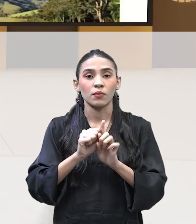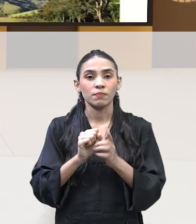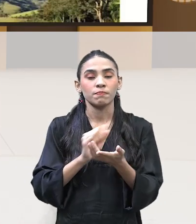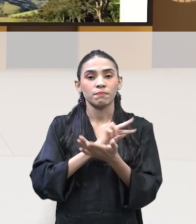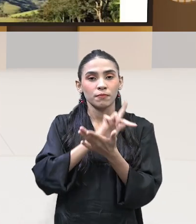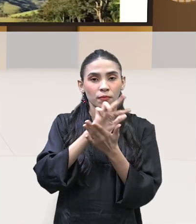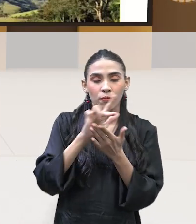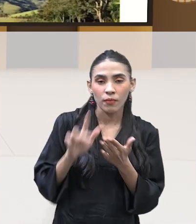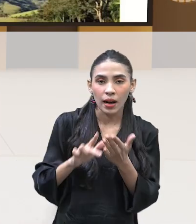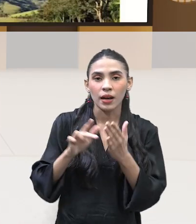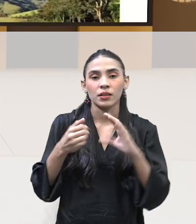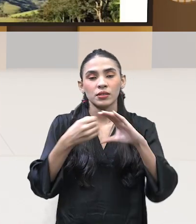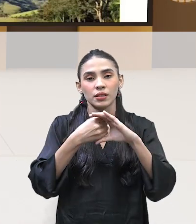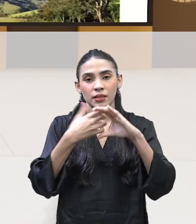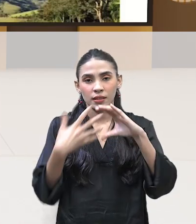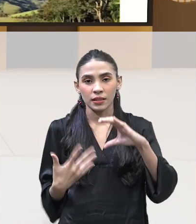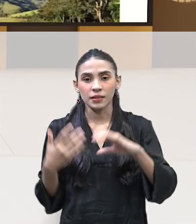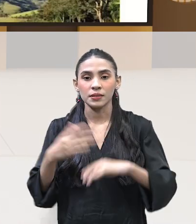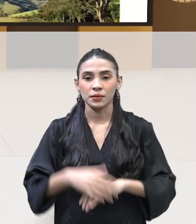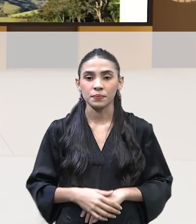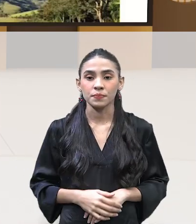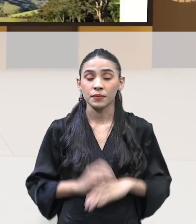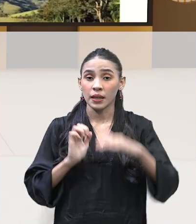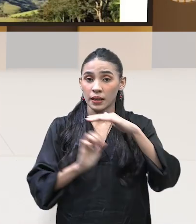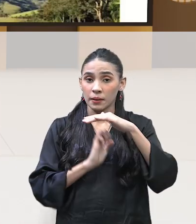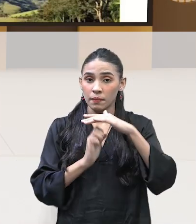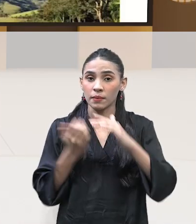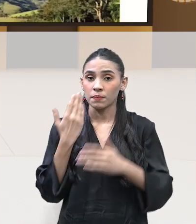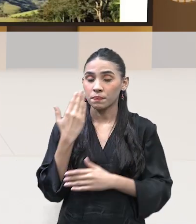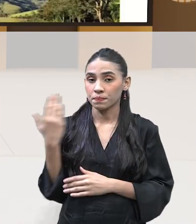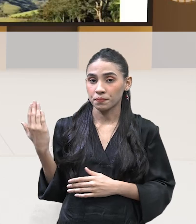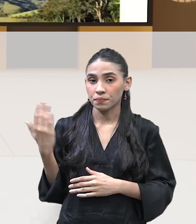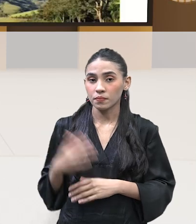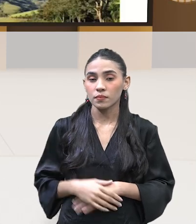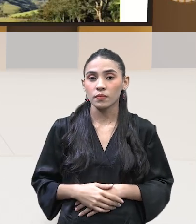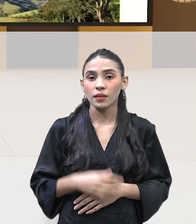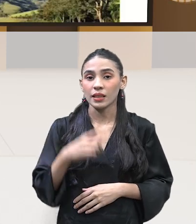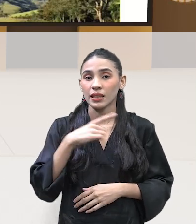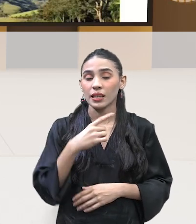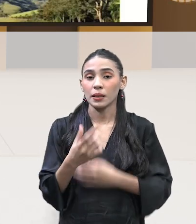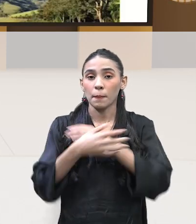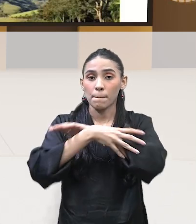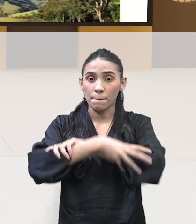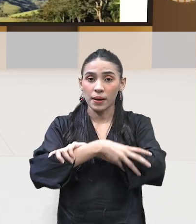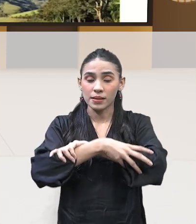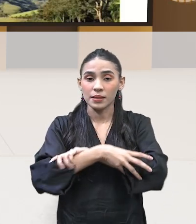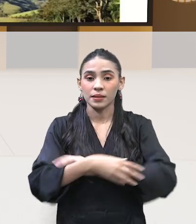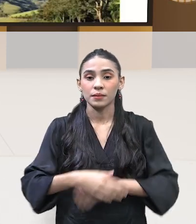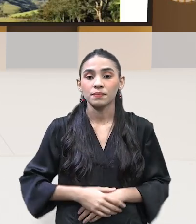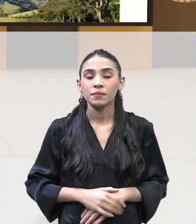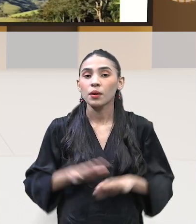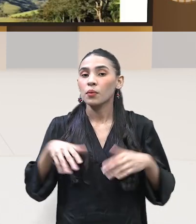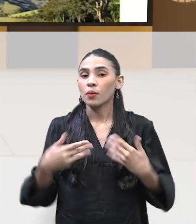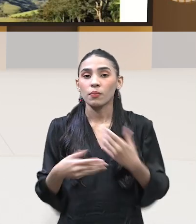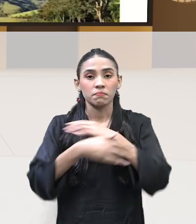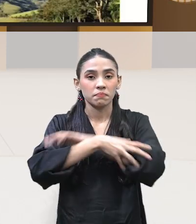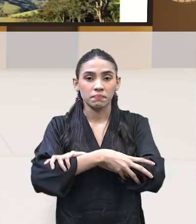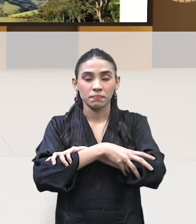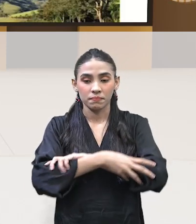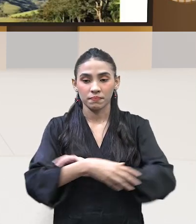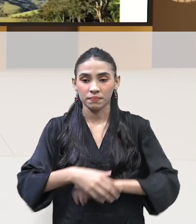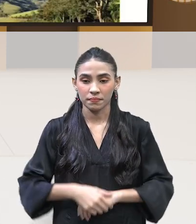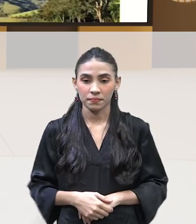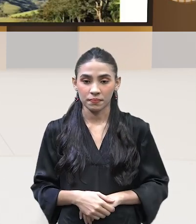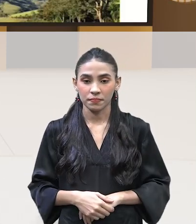várias camadas. Essa empresa, ela faz uma parceria, né? Vamos ver qual é a parceria que ela faz?